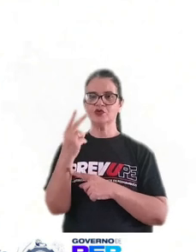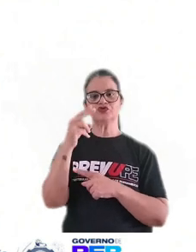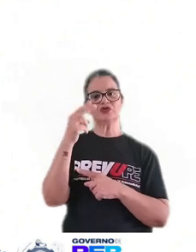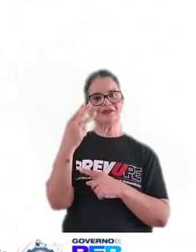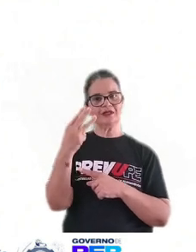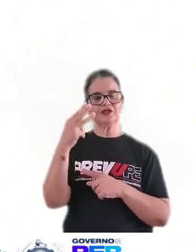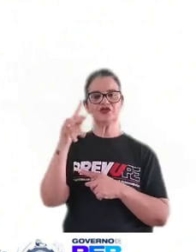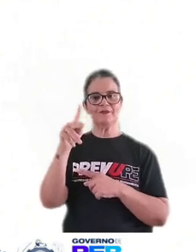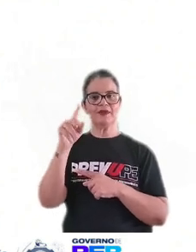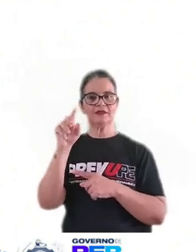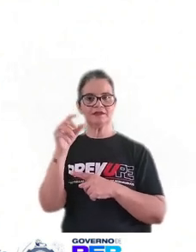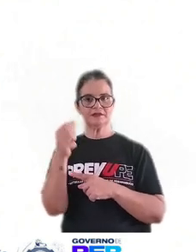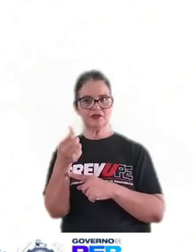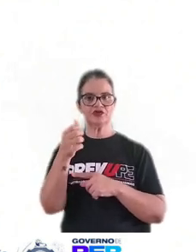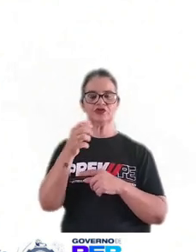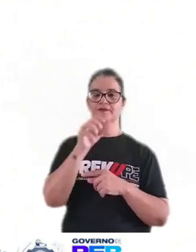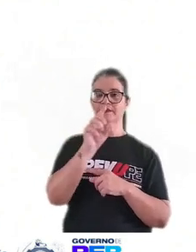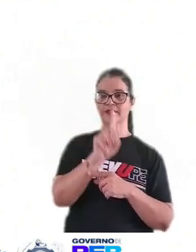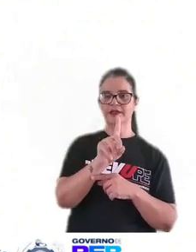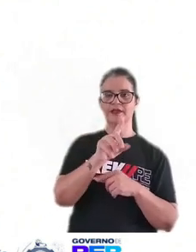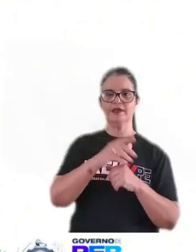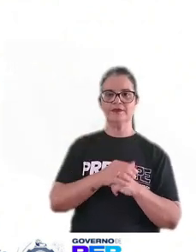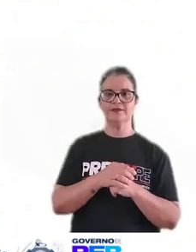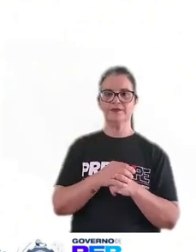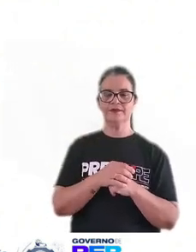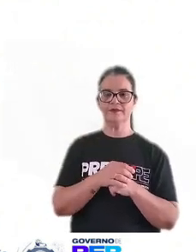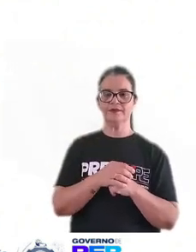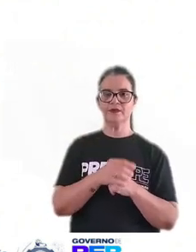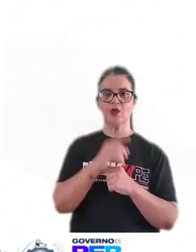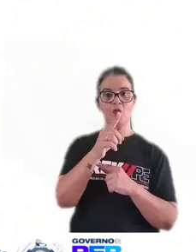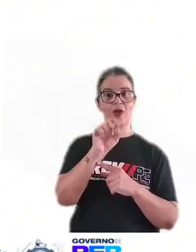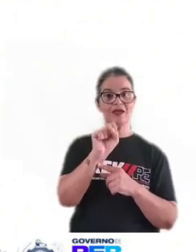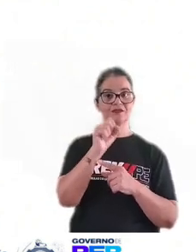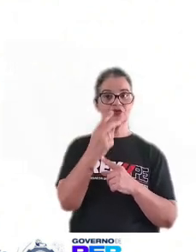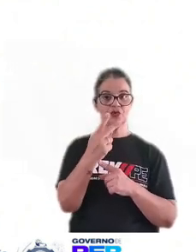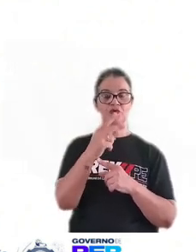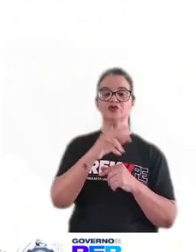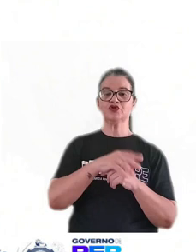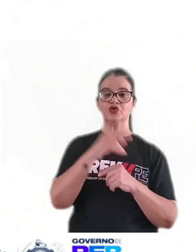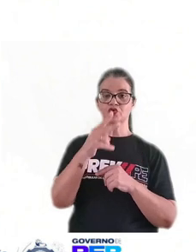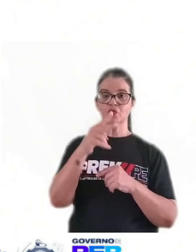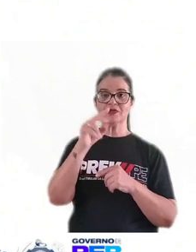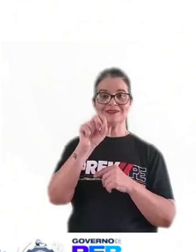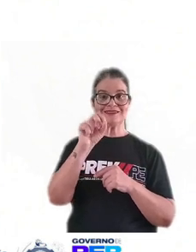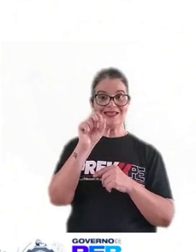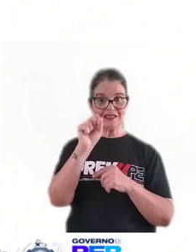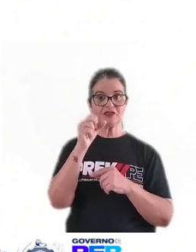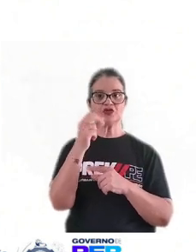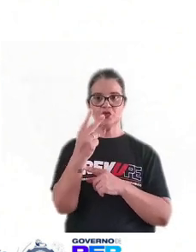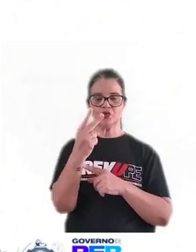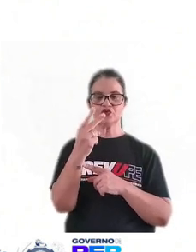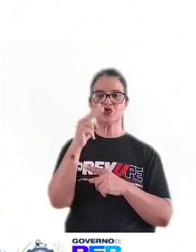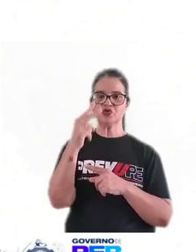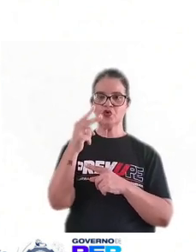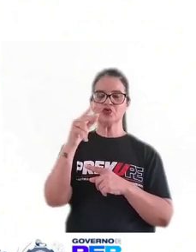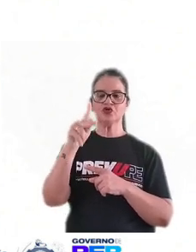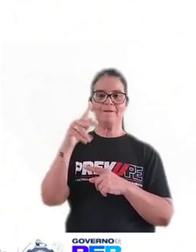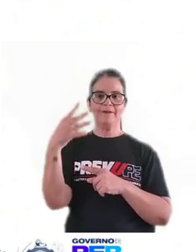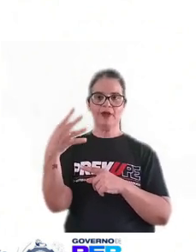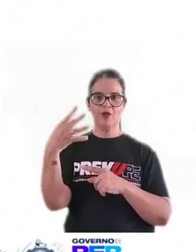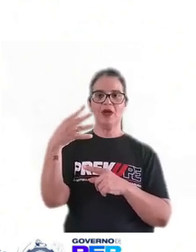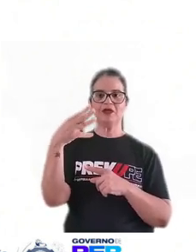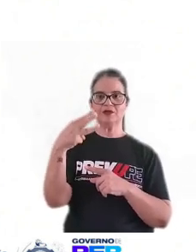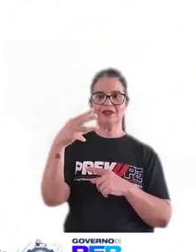3s2 3p6 d 1s2 2s2